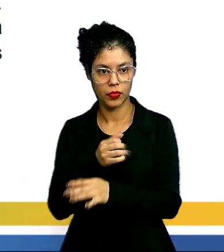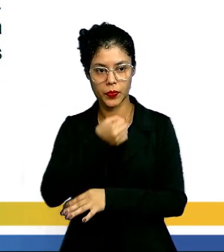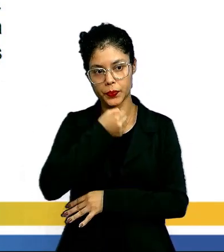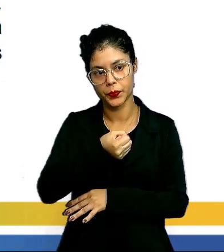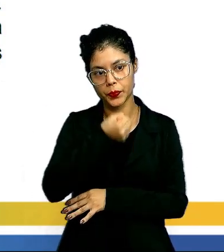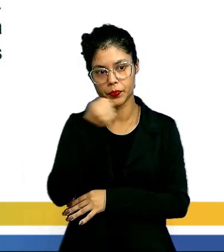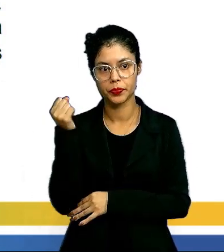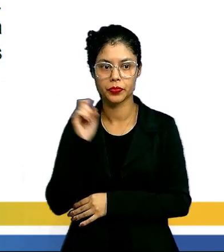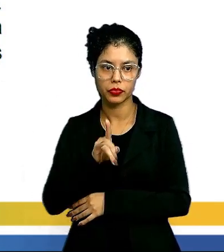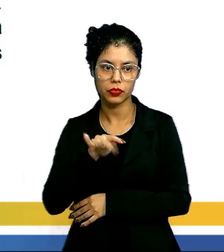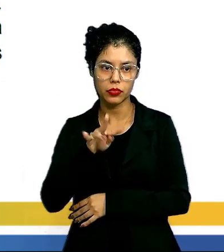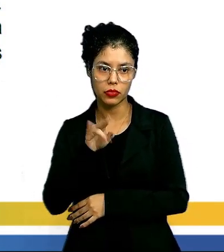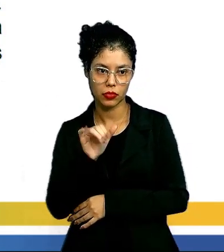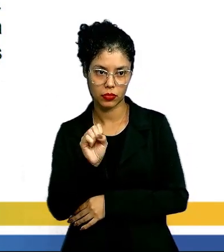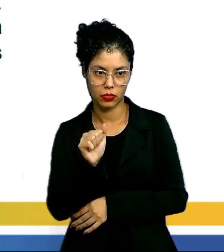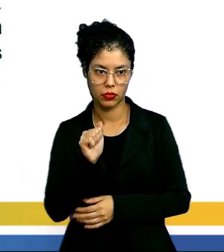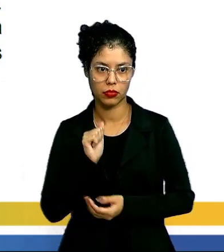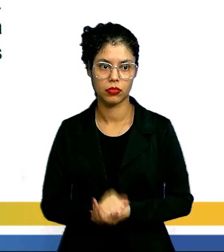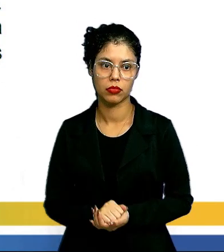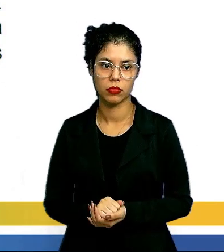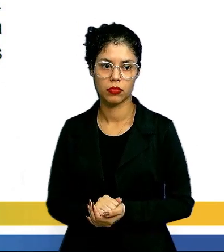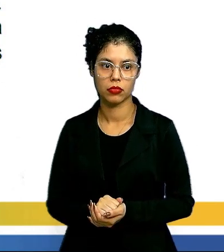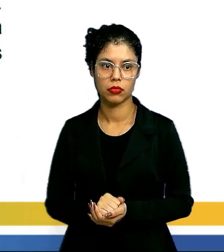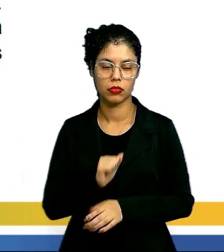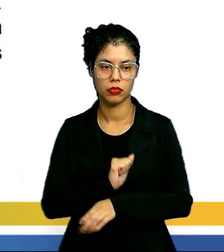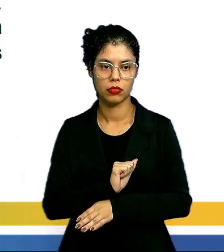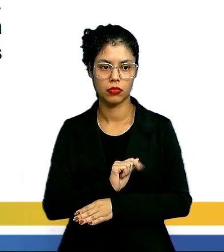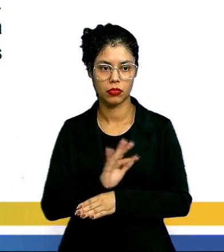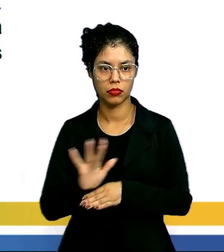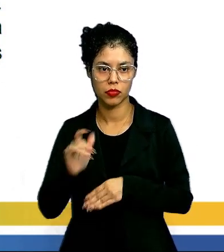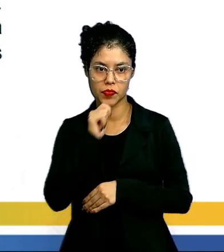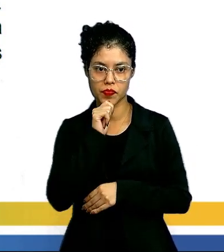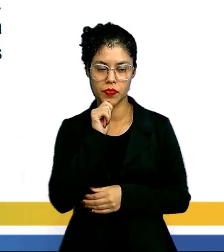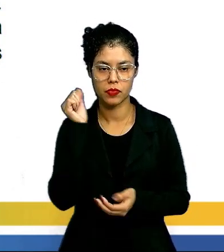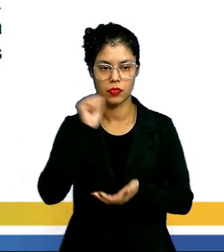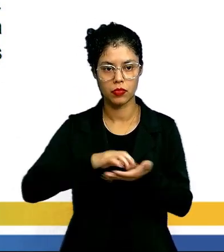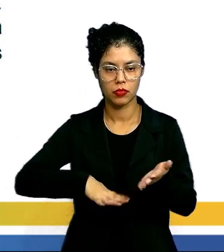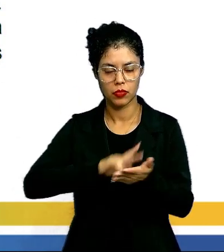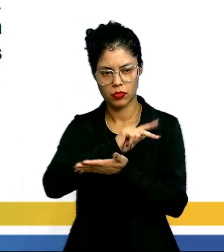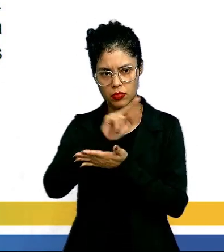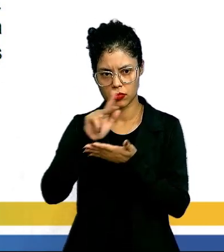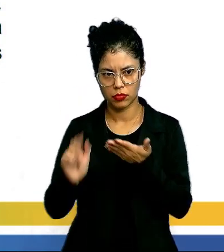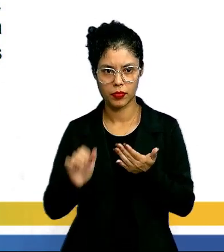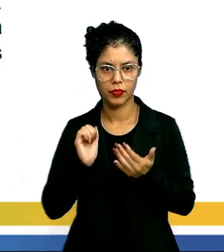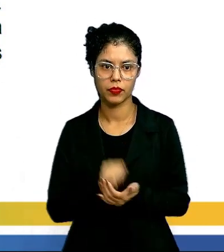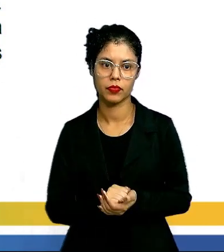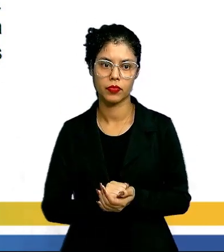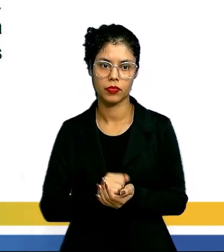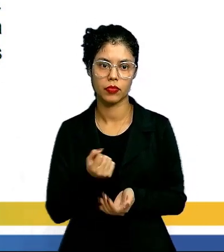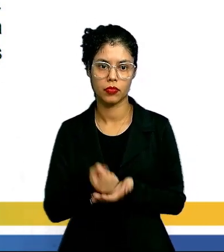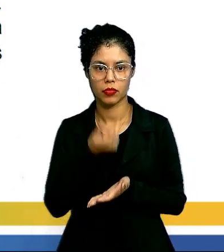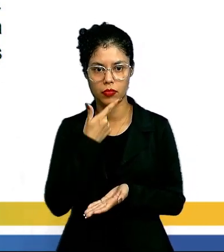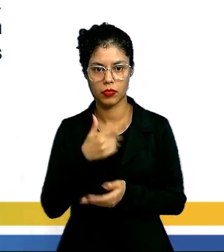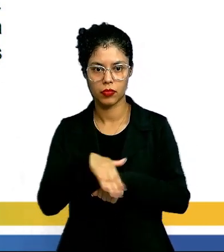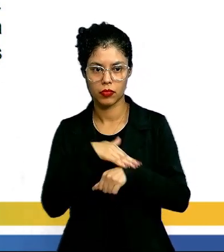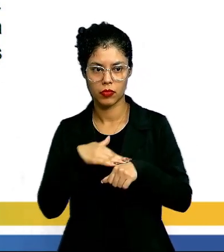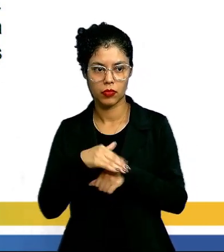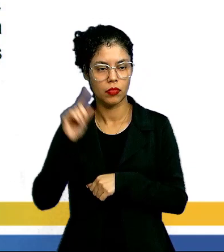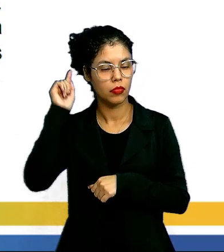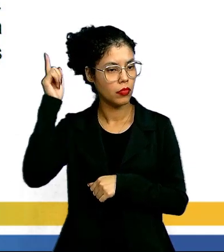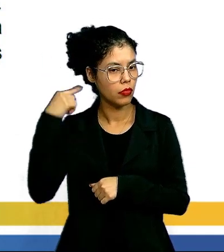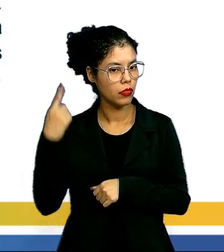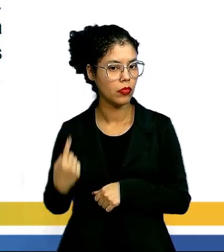suas reportagens dietas e séries de exercícios, fármacos para a pele e